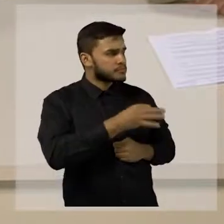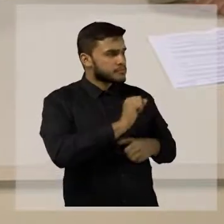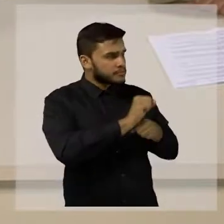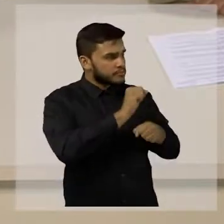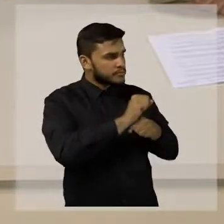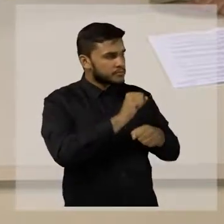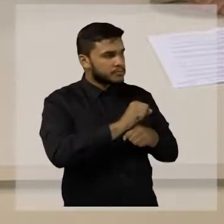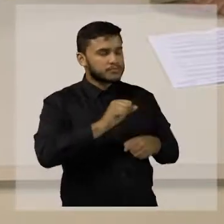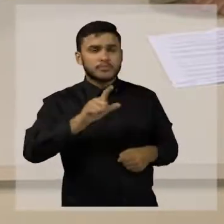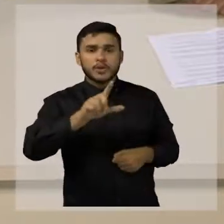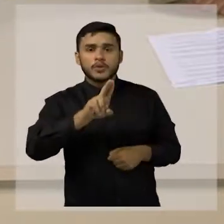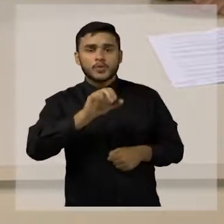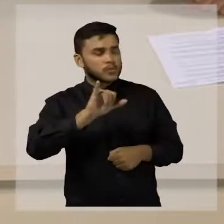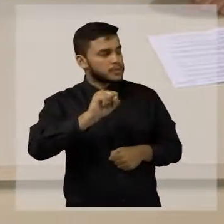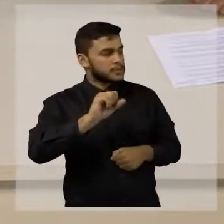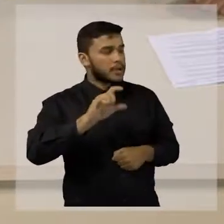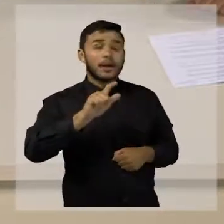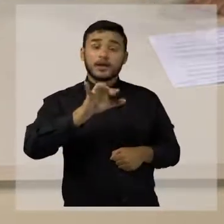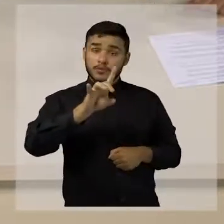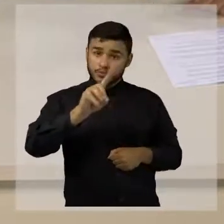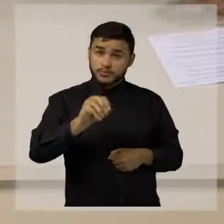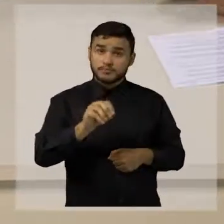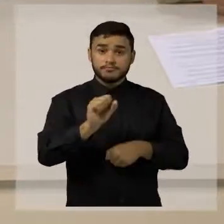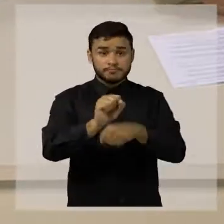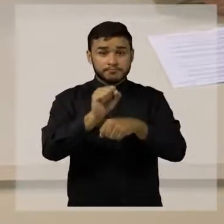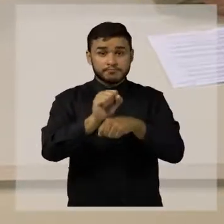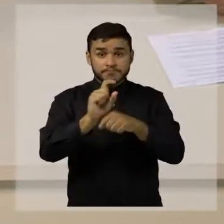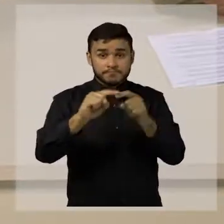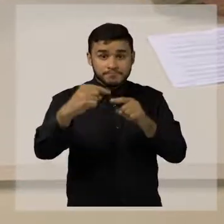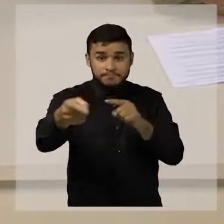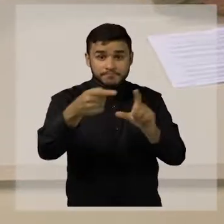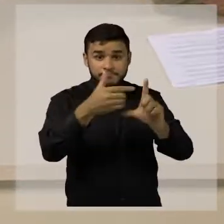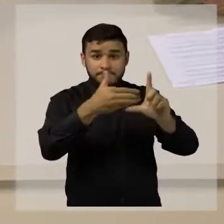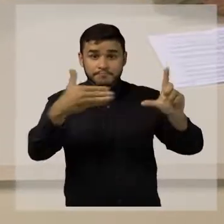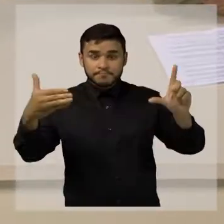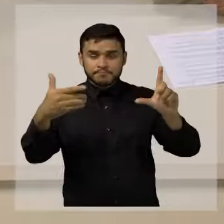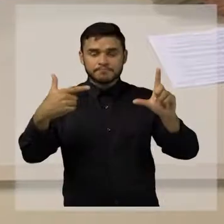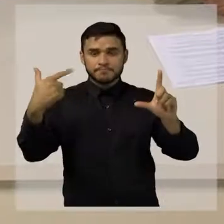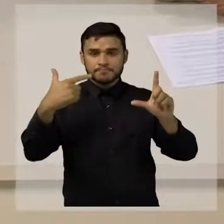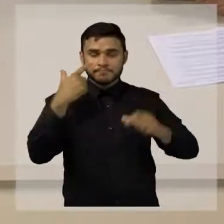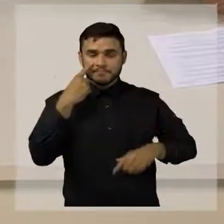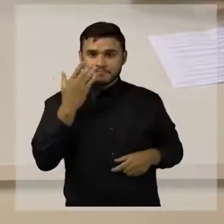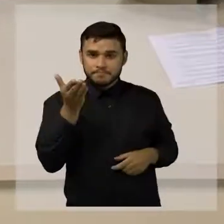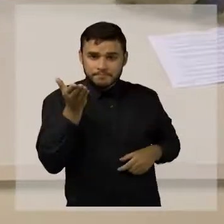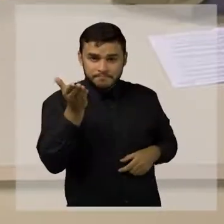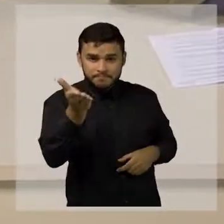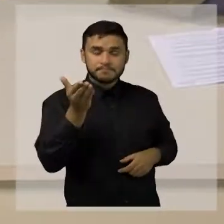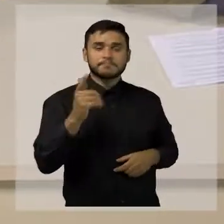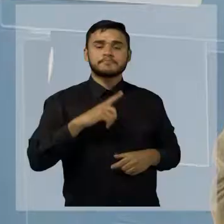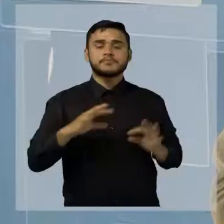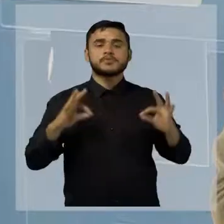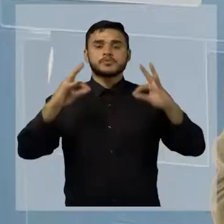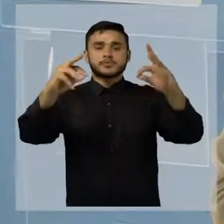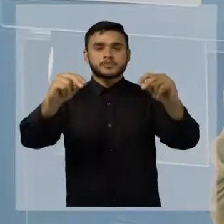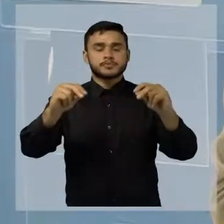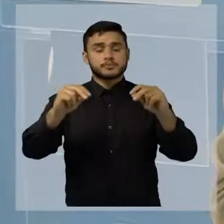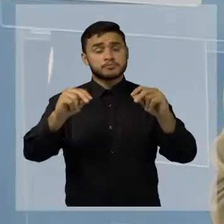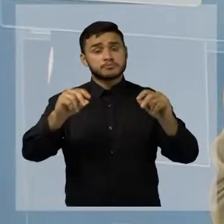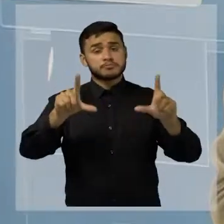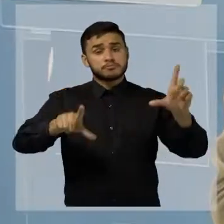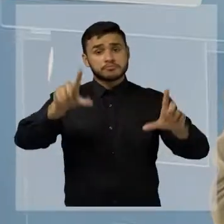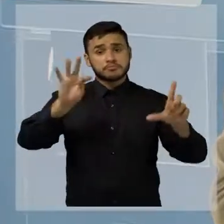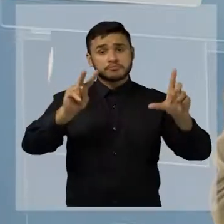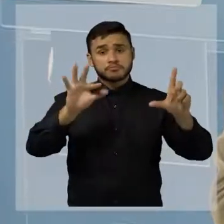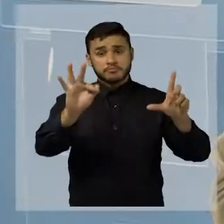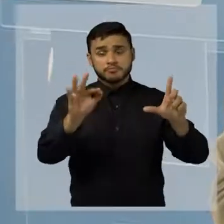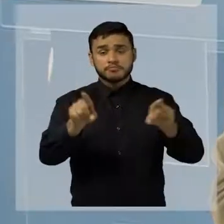Luiz Cláudio Ferreira Barbosa, né, aqui para Fortaleza, região metropolitana e para todo o estado do Ceará, pela TV Fortaleza e também pela TV Assembleia. Mas é interessante esse